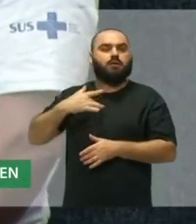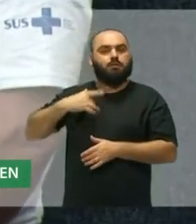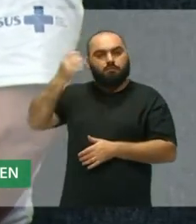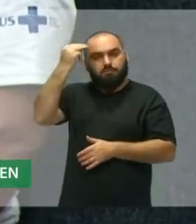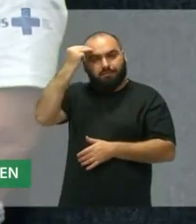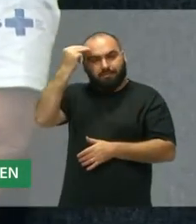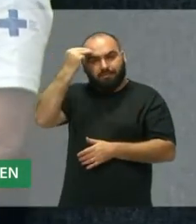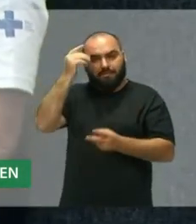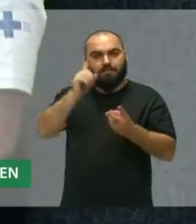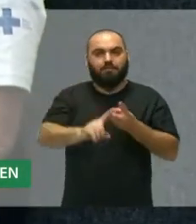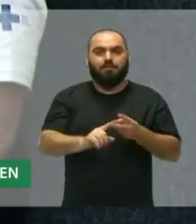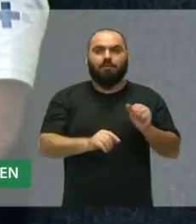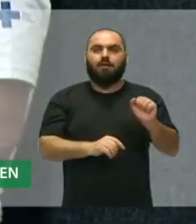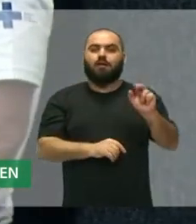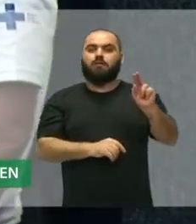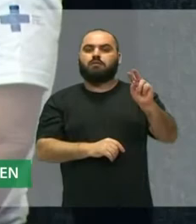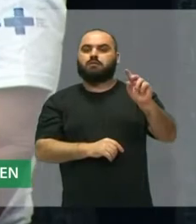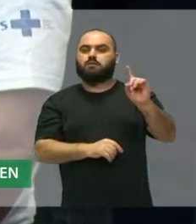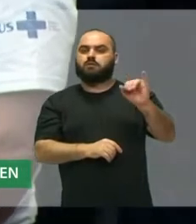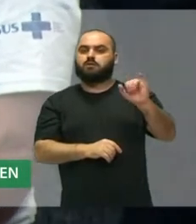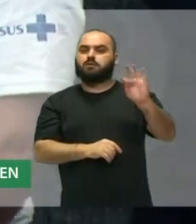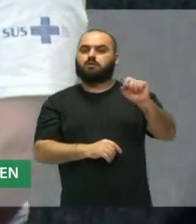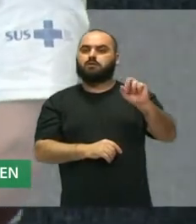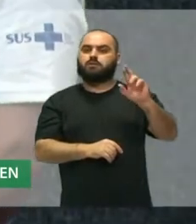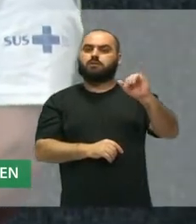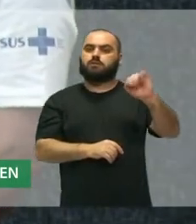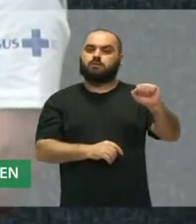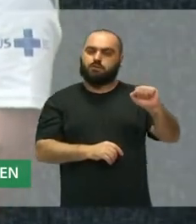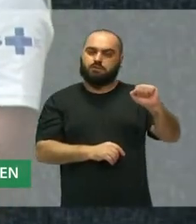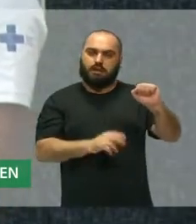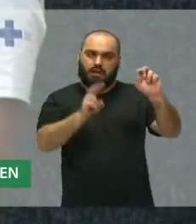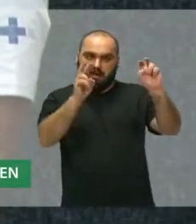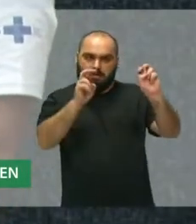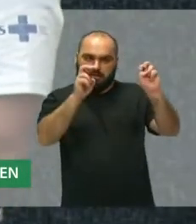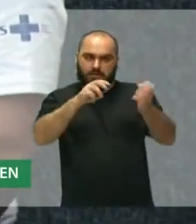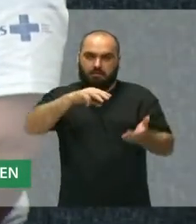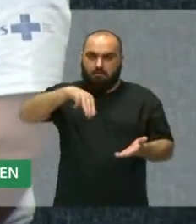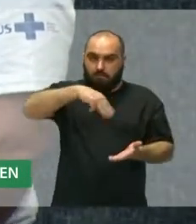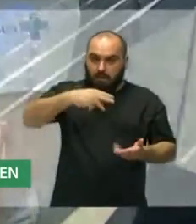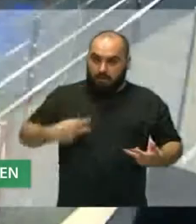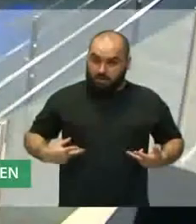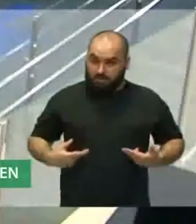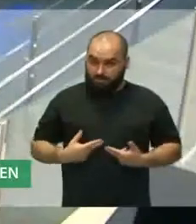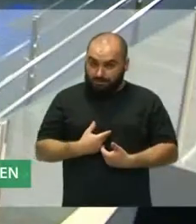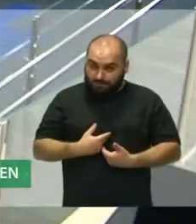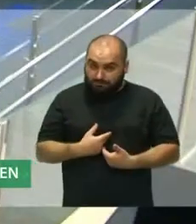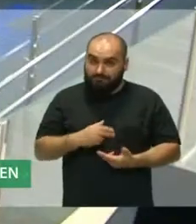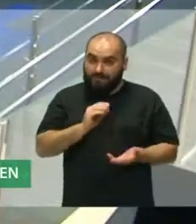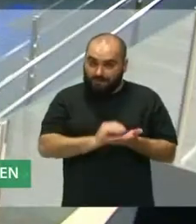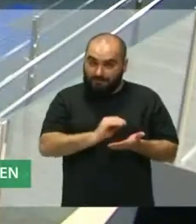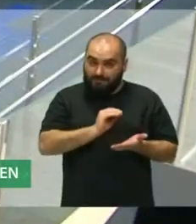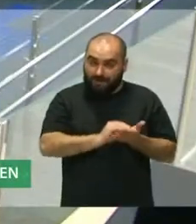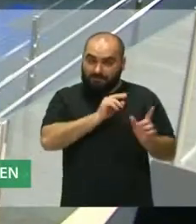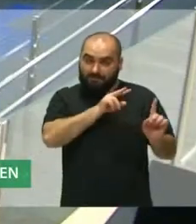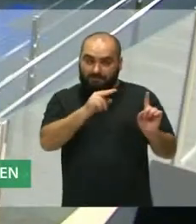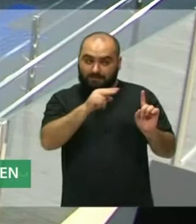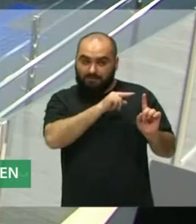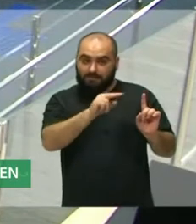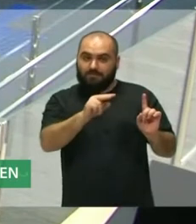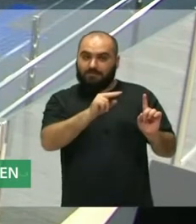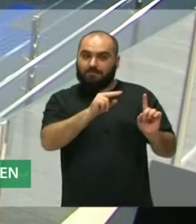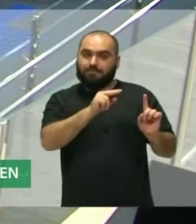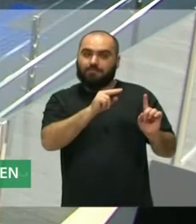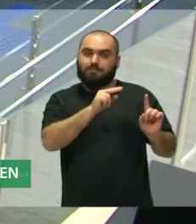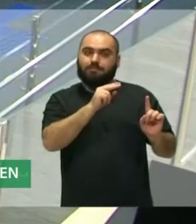da questão da auditoria que vai ser feita pela Quirifós a respeito dos mapas de cirurgias, que falta transparência conforme o